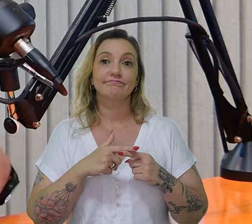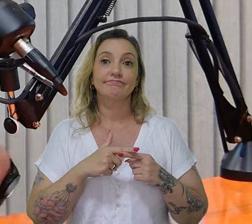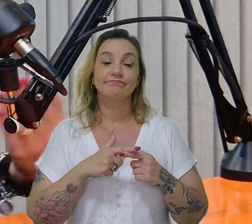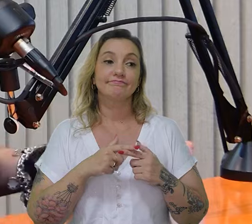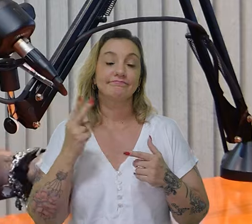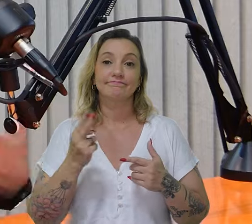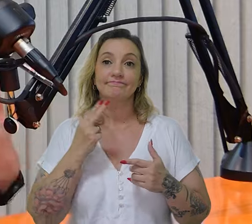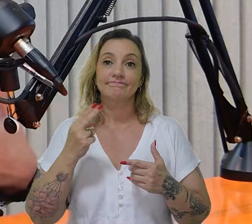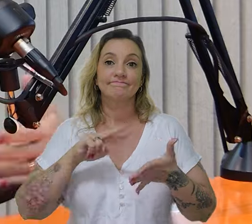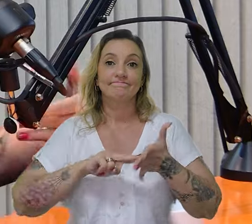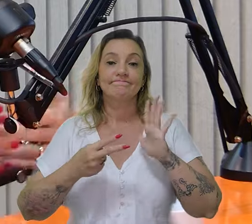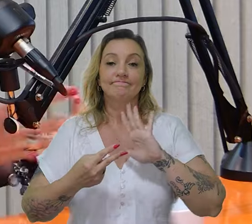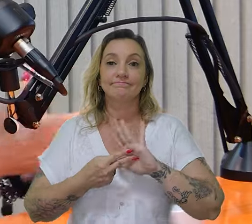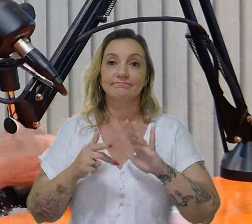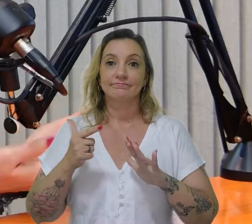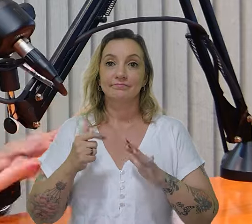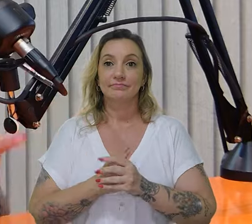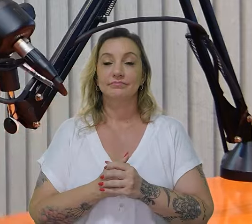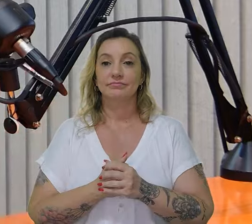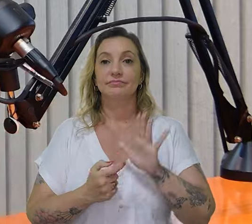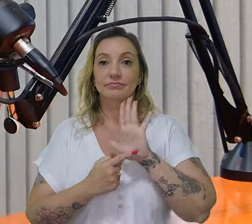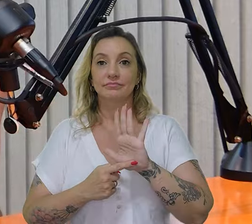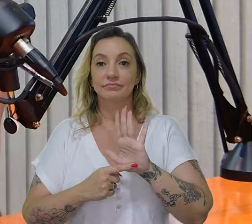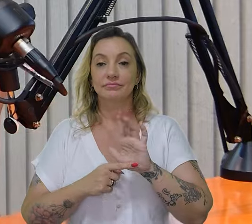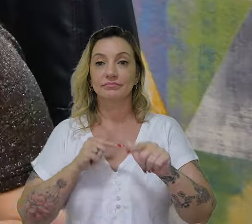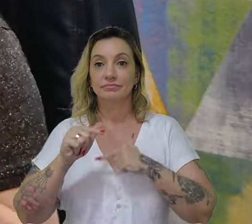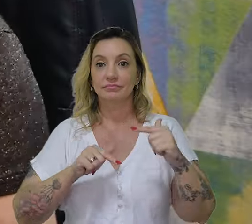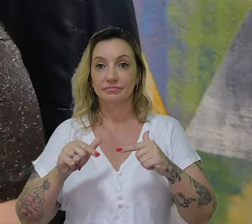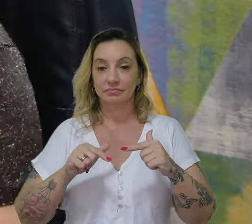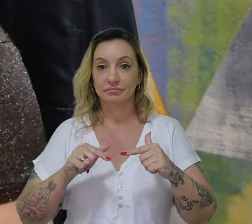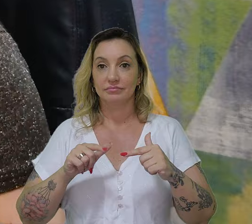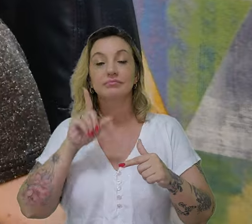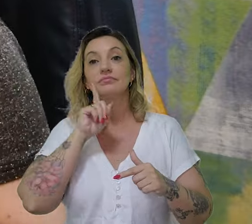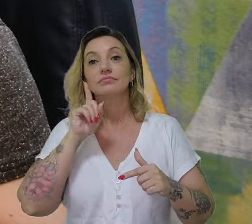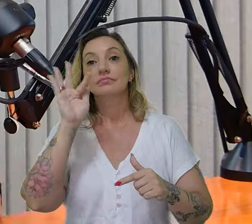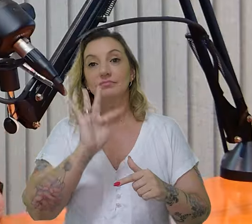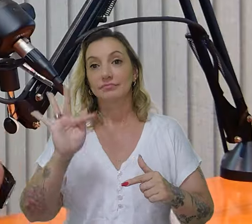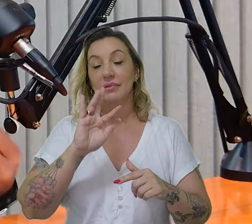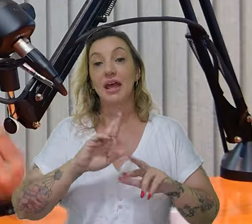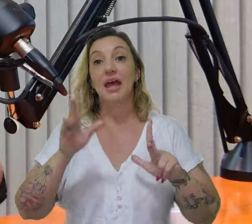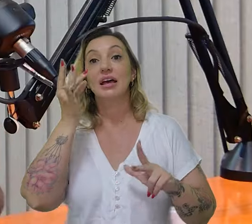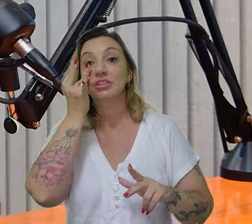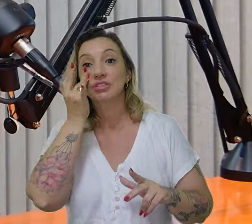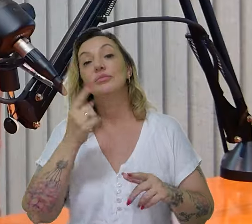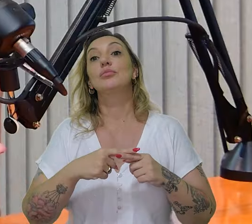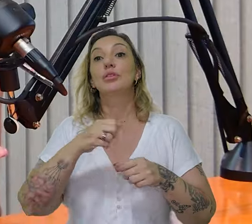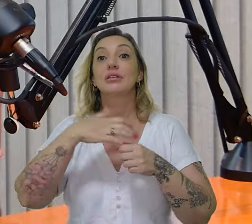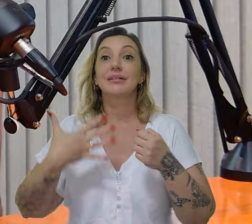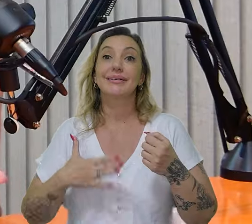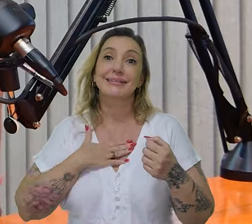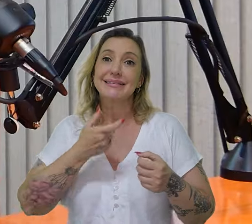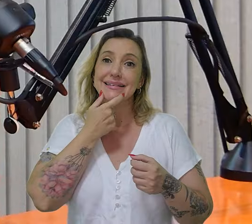não não fica sem sentido né eu tô trazendo o trabalho de uma universidade americana uma realidade muito diferente né e e porque o meu conteúdo tá todo em